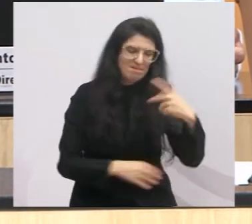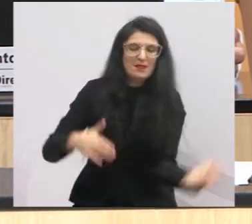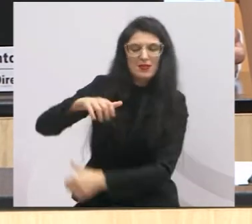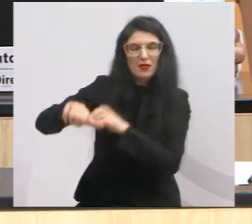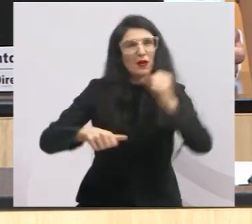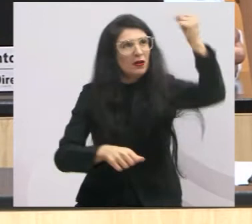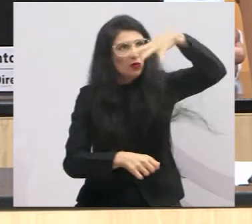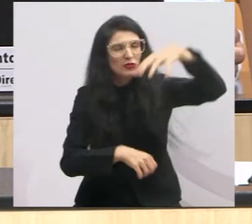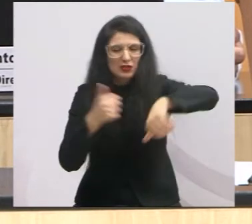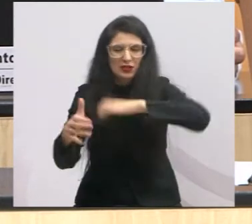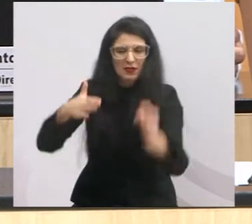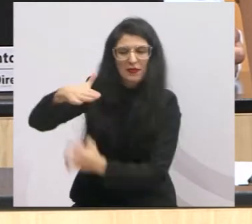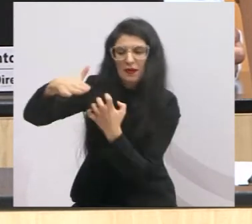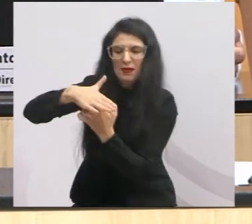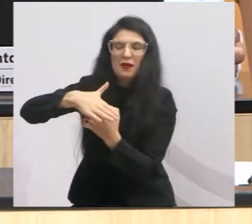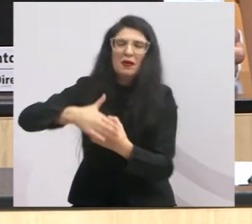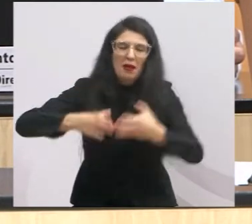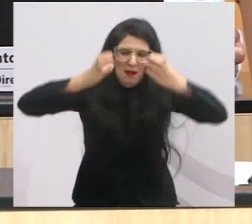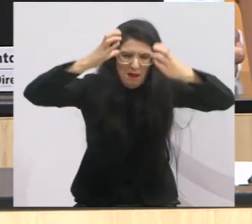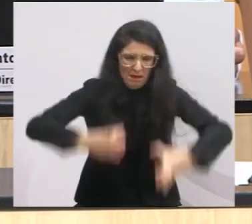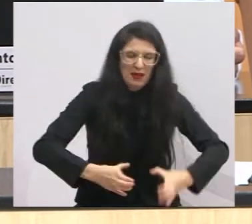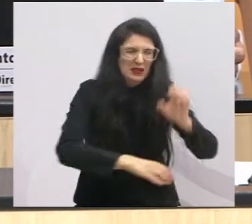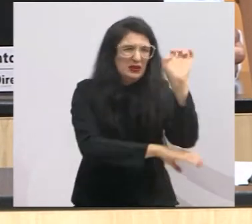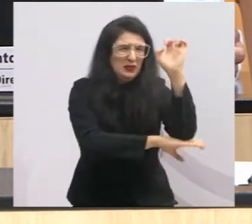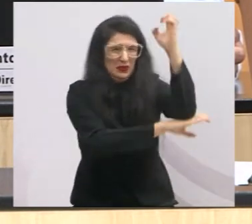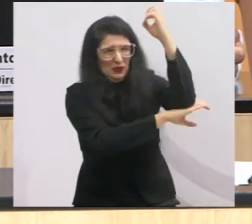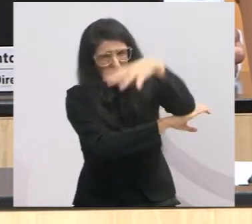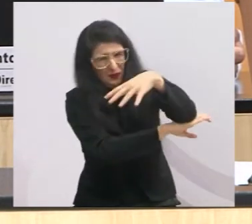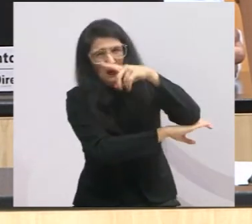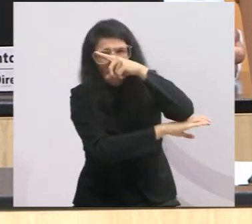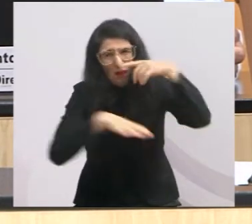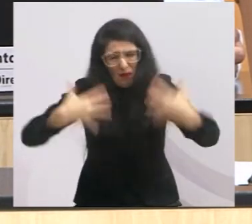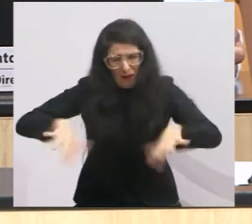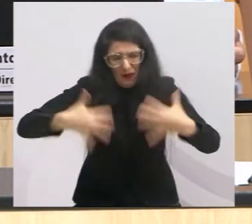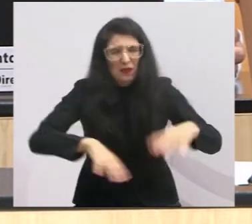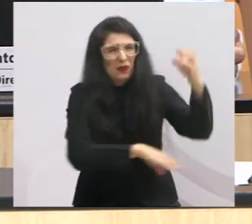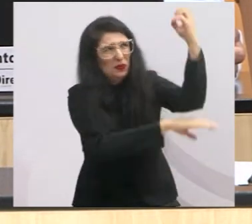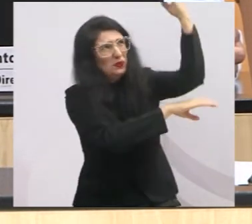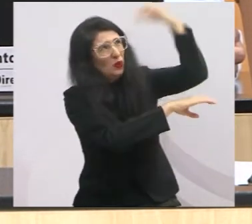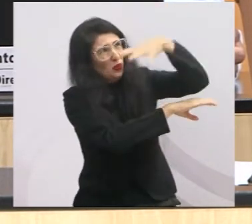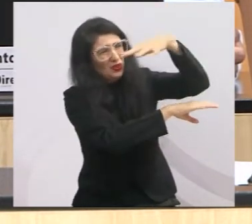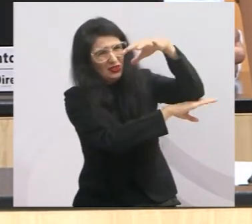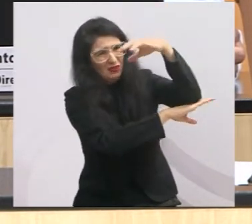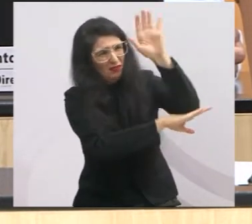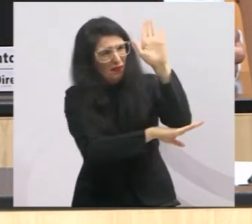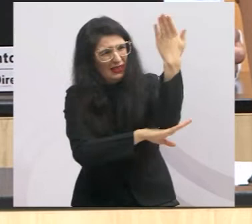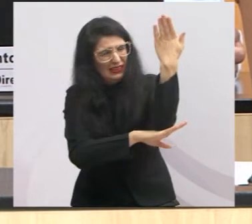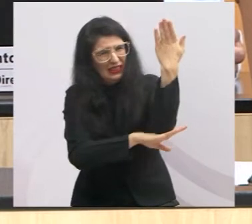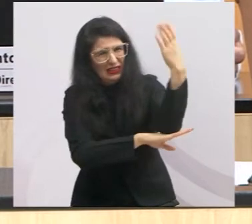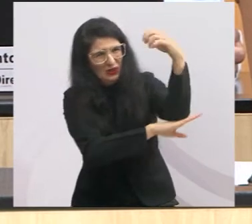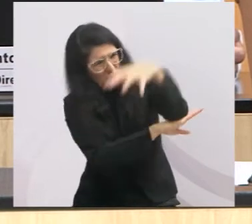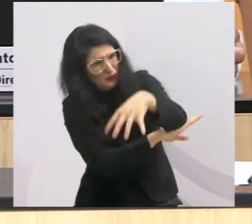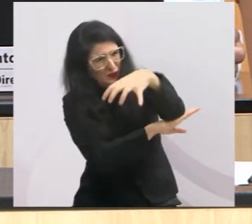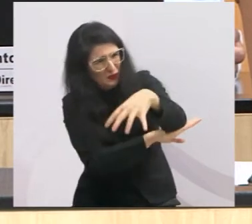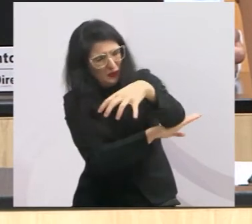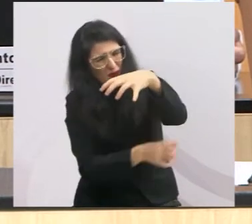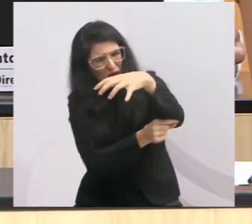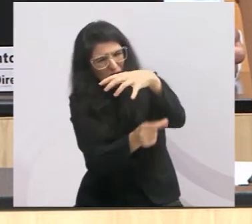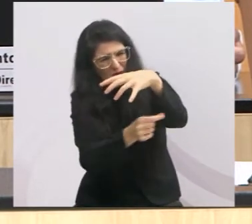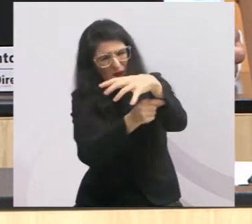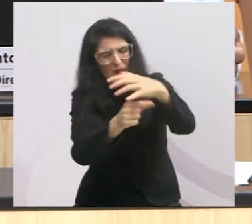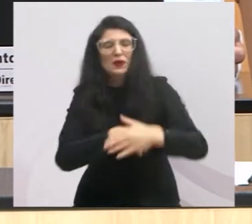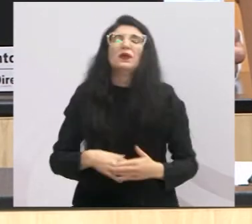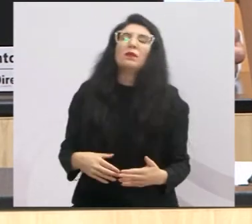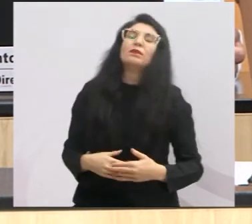sendo 36 indicações, 2 moções, 13 requerimentos e 2 pedidos de informações. Eu solicito